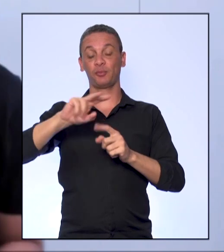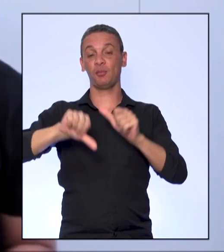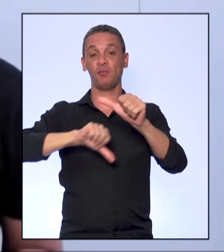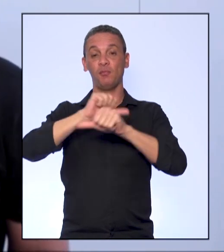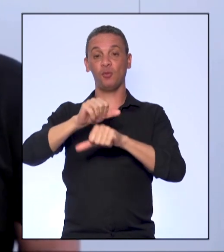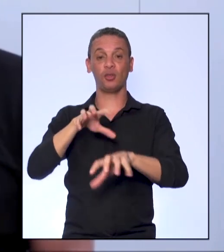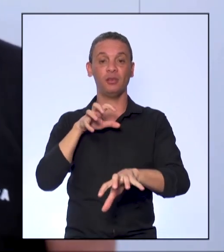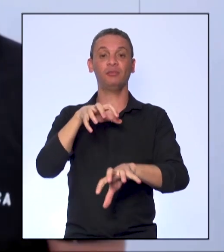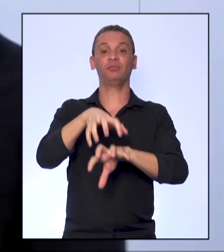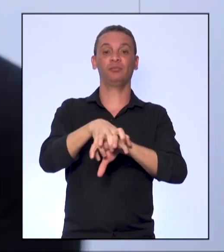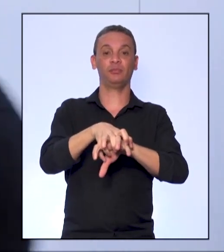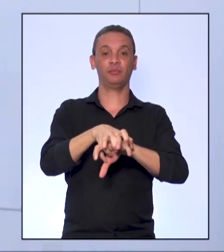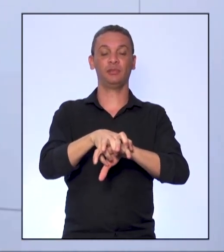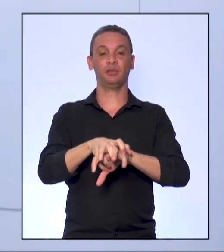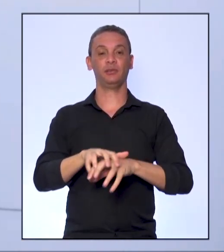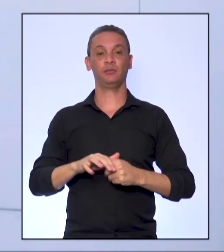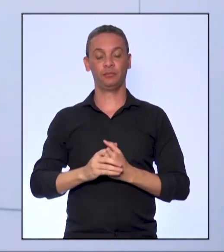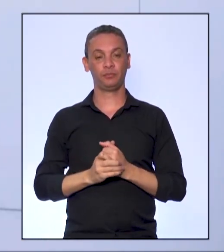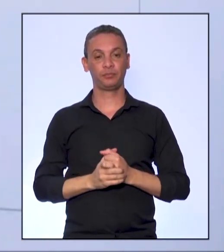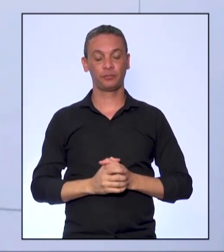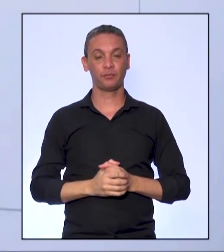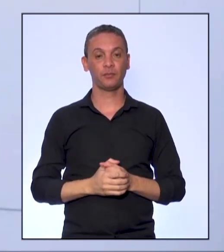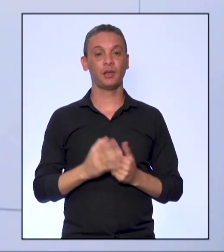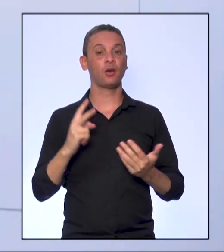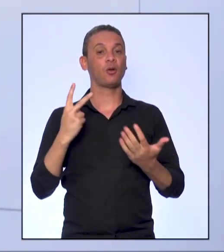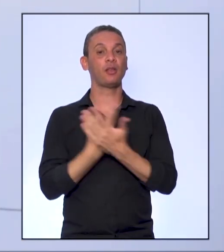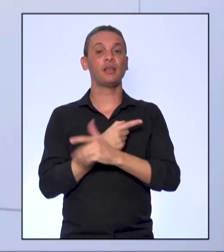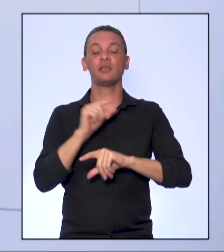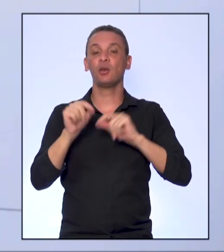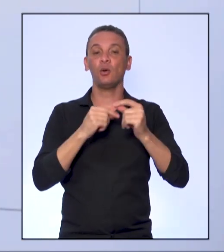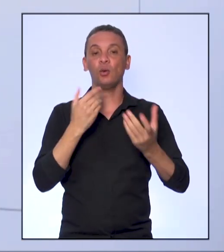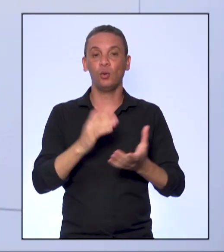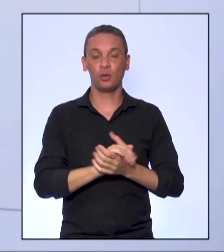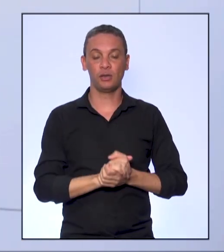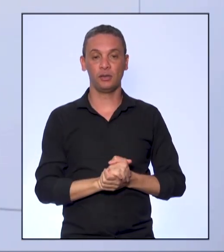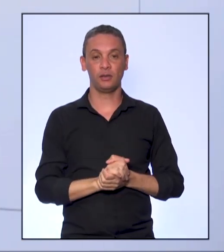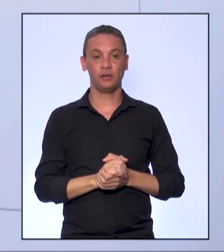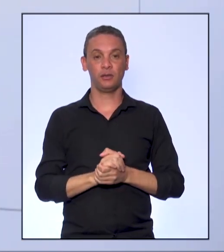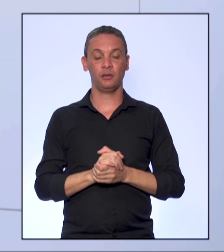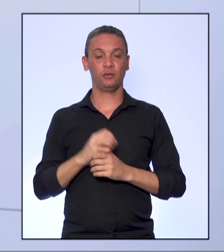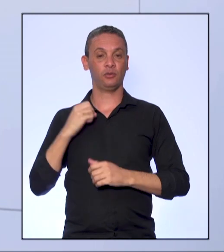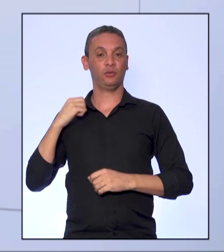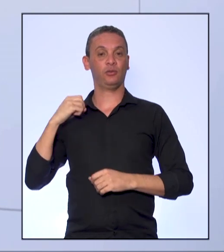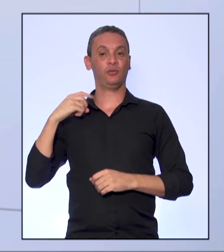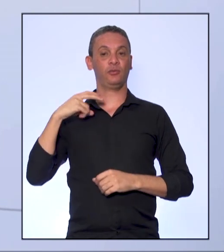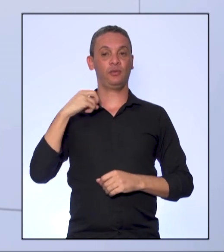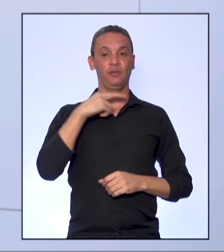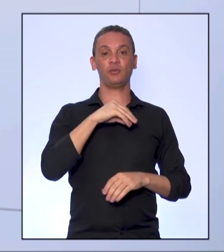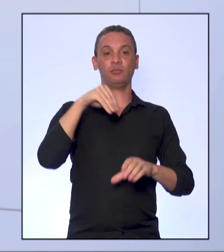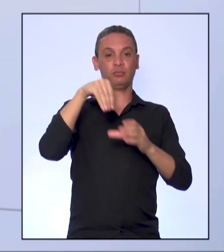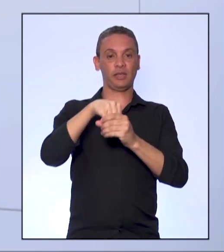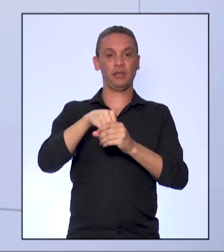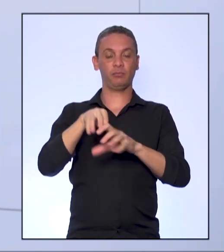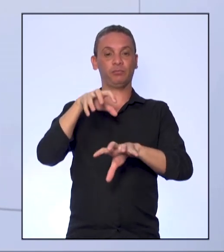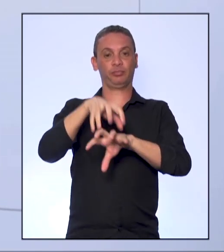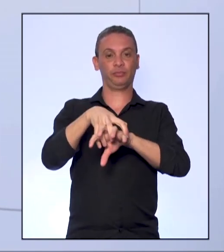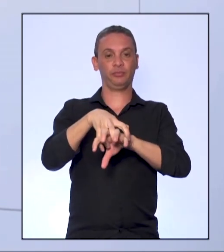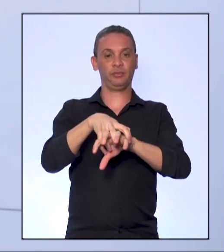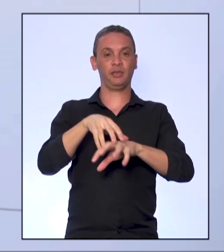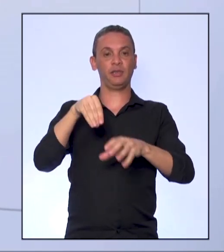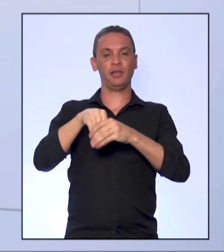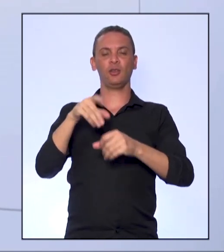se encaixando certinho com o nosso receptor. Então, galera, o que acontece? Eu tenho o vírus aqui externamente, eu tenho aqui a